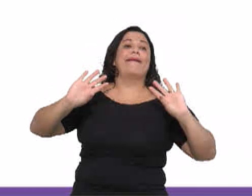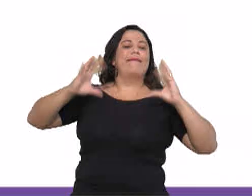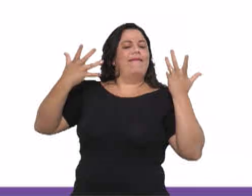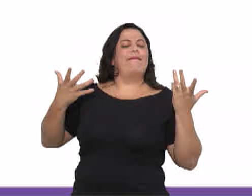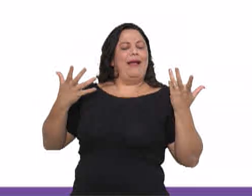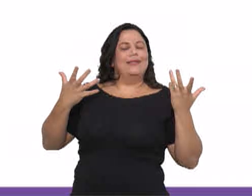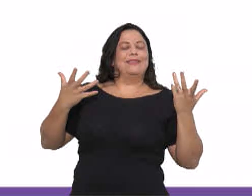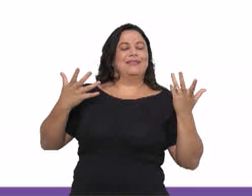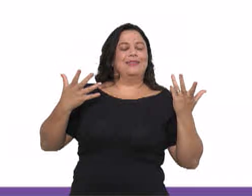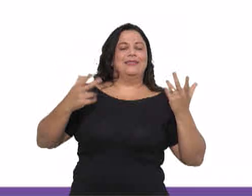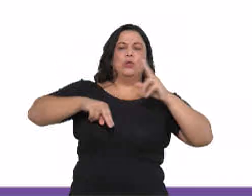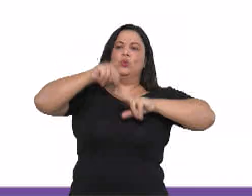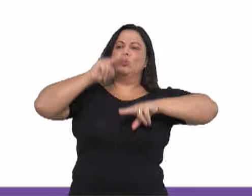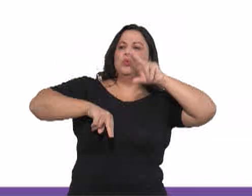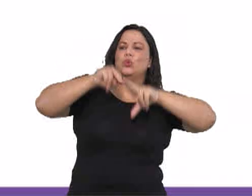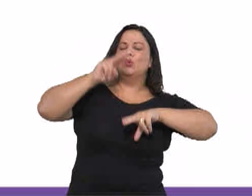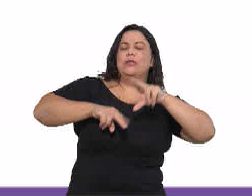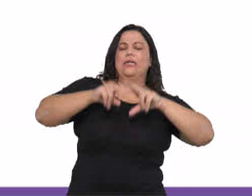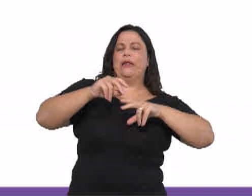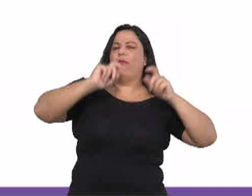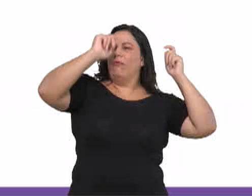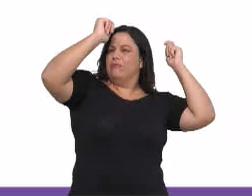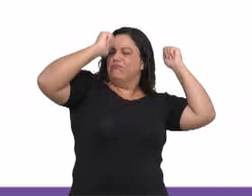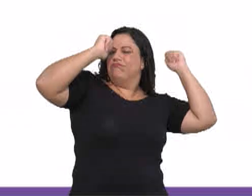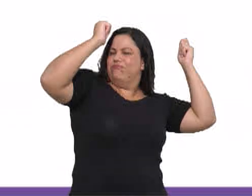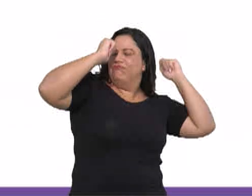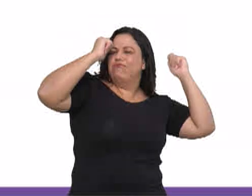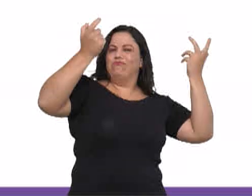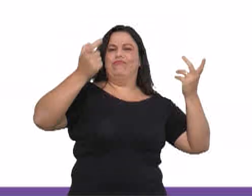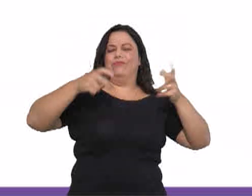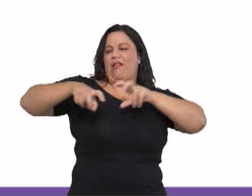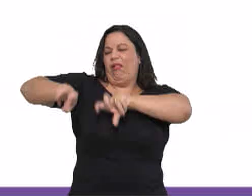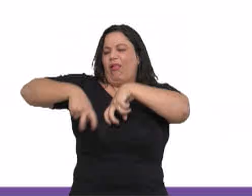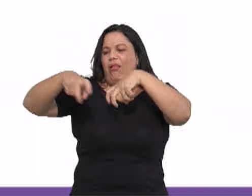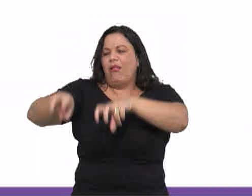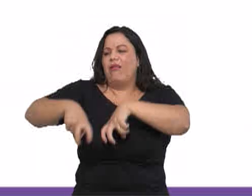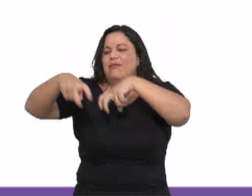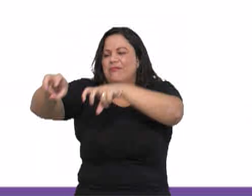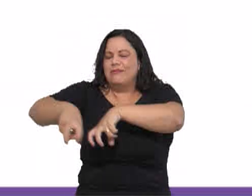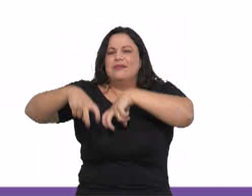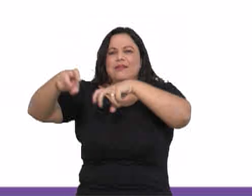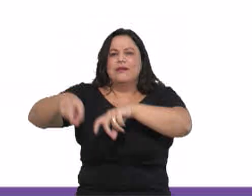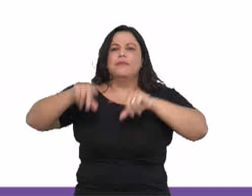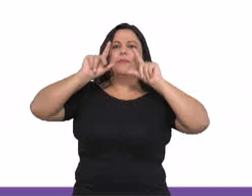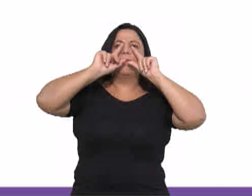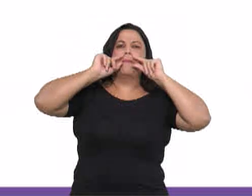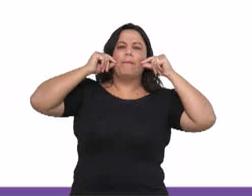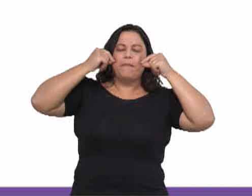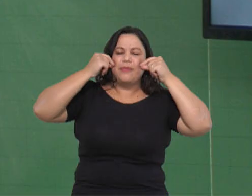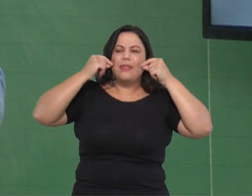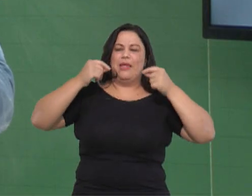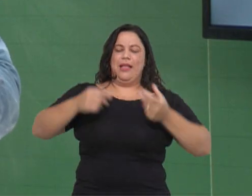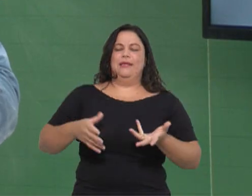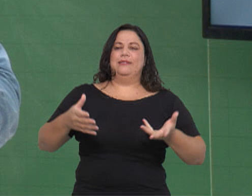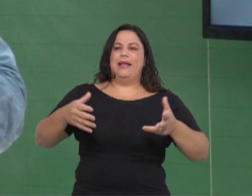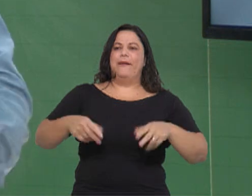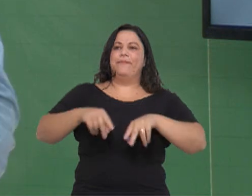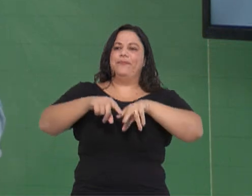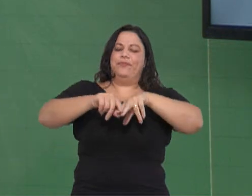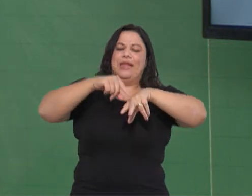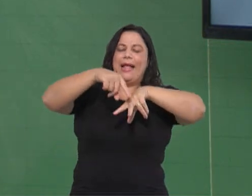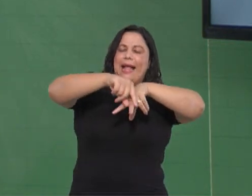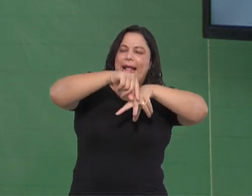que foi incorporada, a roupa do caipira, a calça com remendo, a camisa xadrez, o bigodinho, o chapéu de palha,